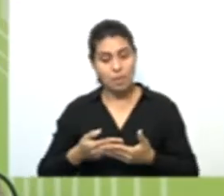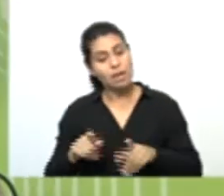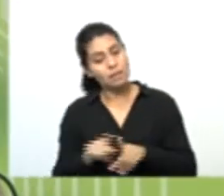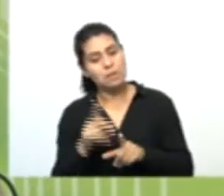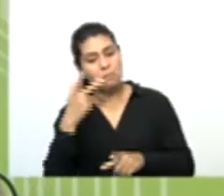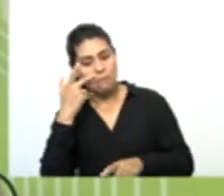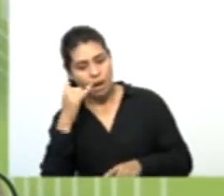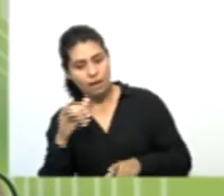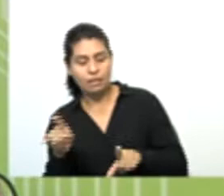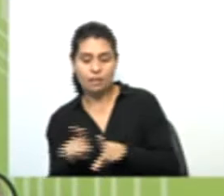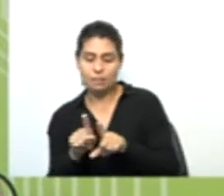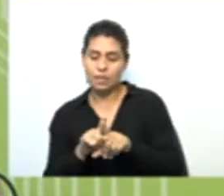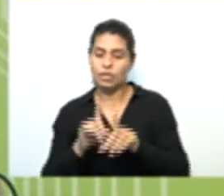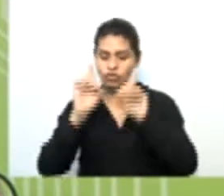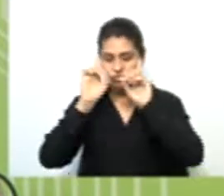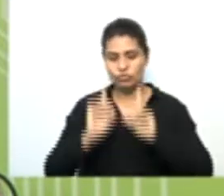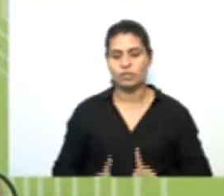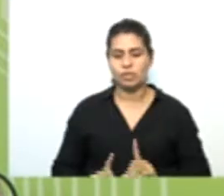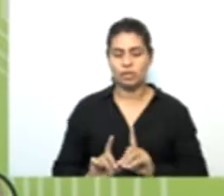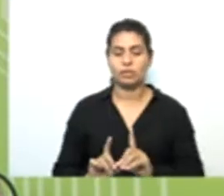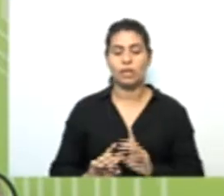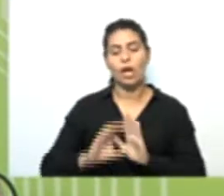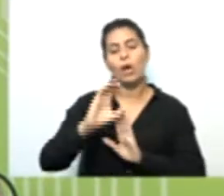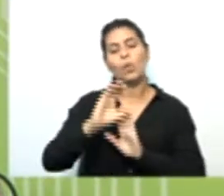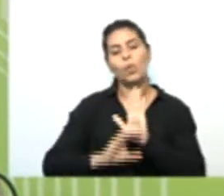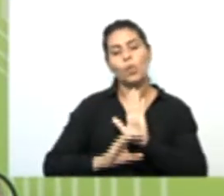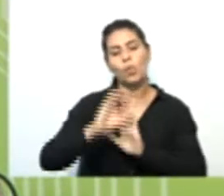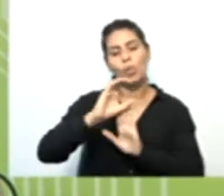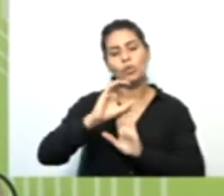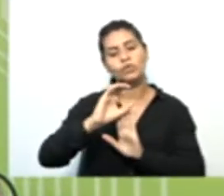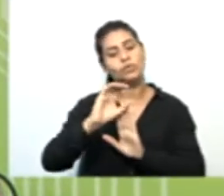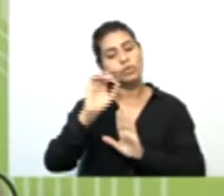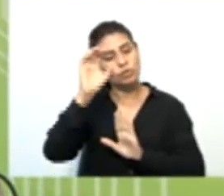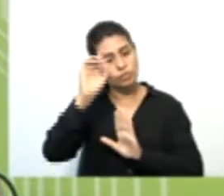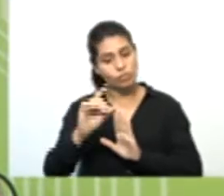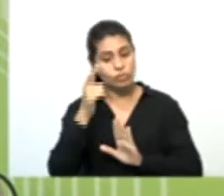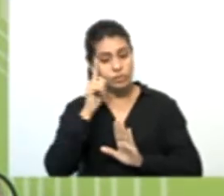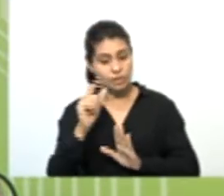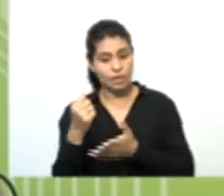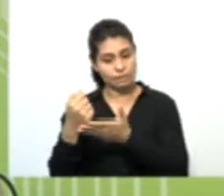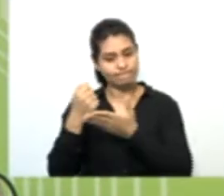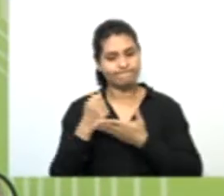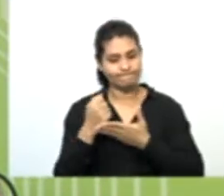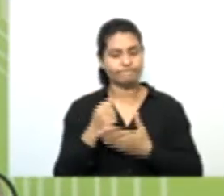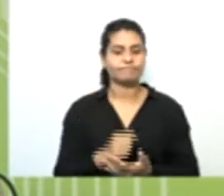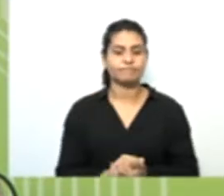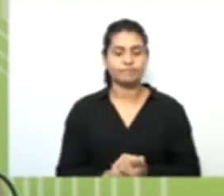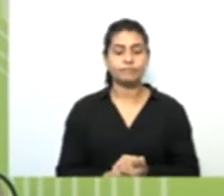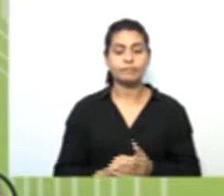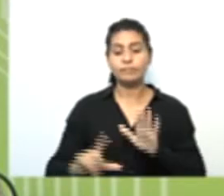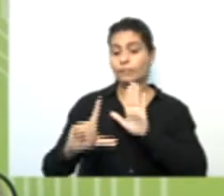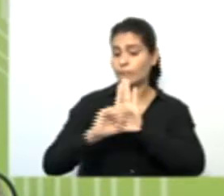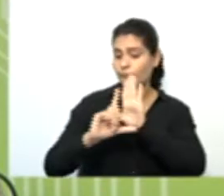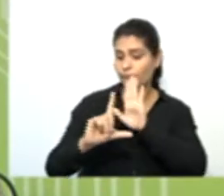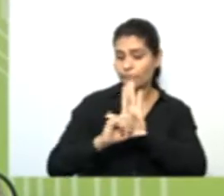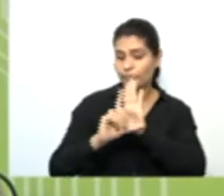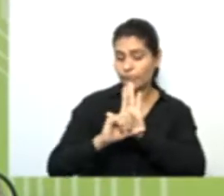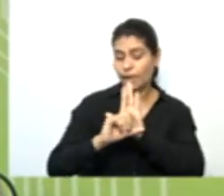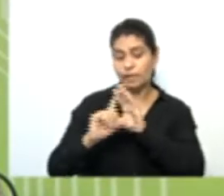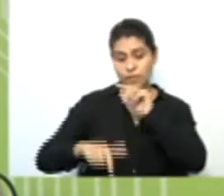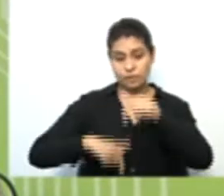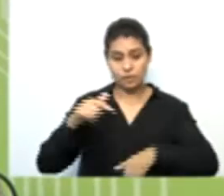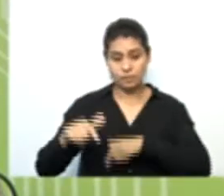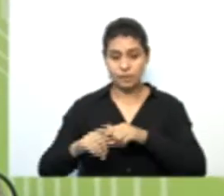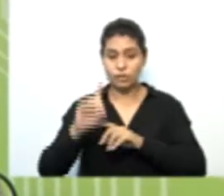série de outros direitos que a nossa Constituição de Leis Trabalhistas nos garante. Essas leis trabalhistas, elas vão dar muitos direitos